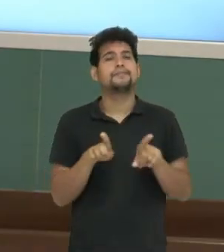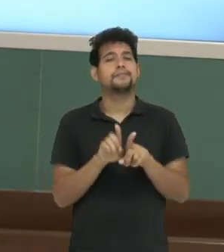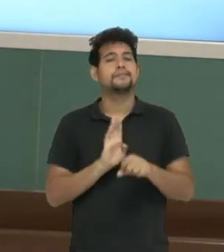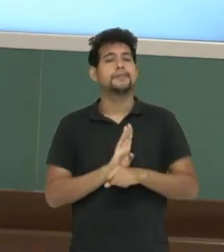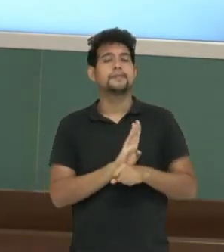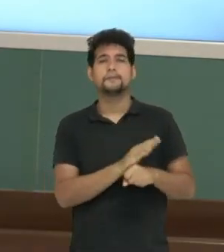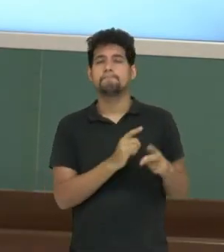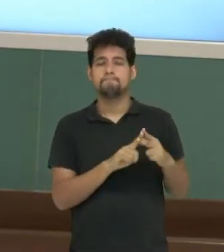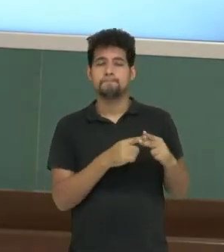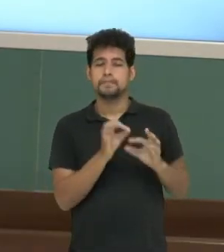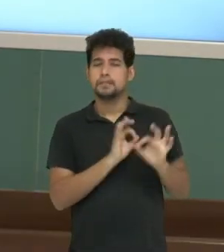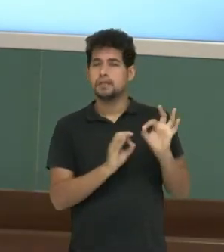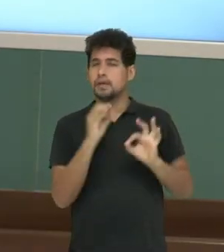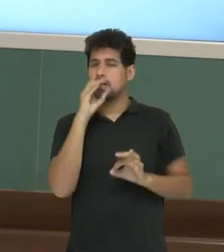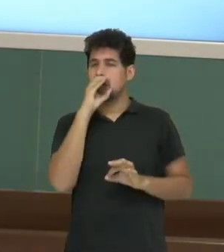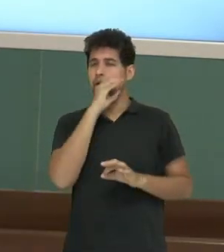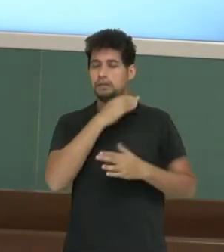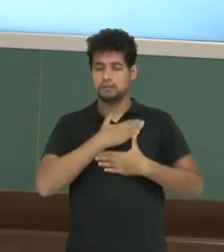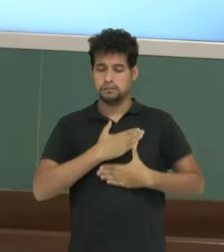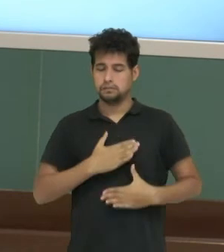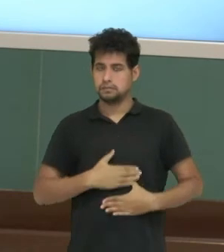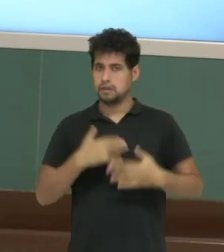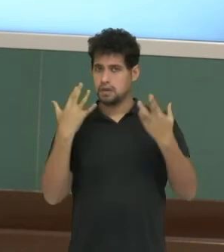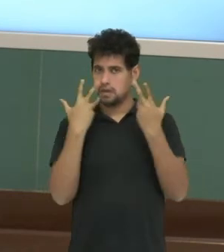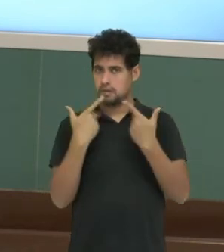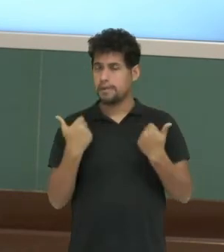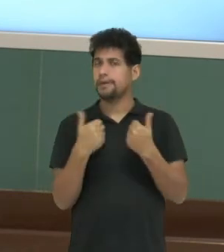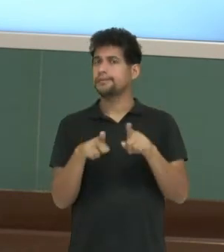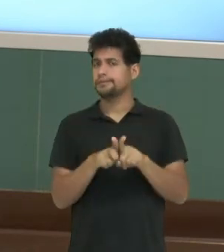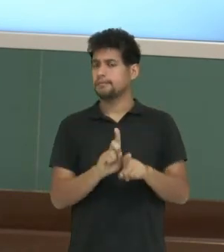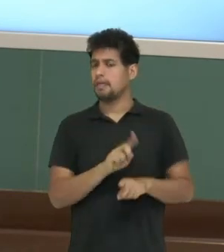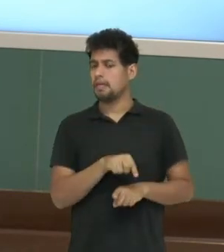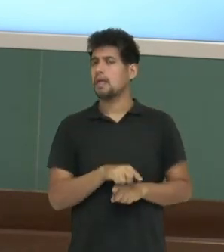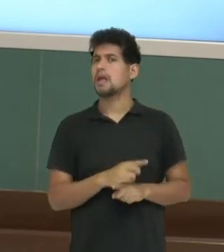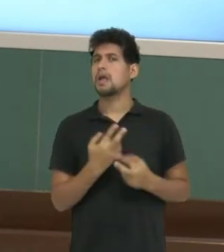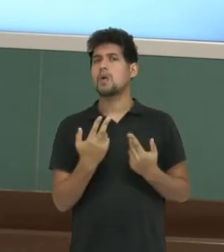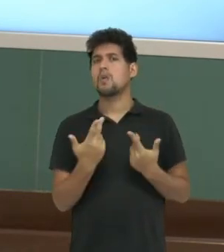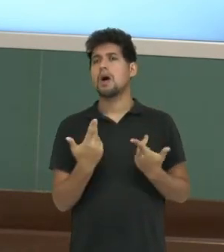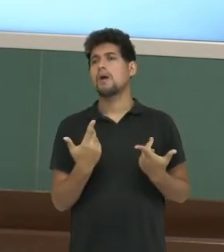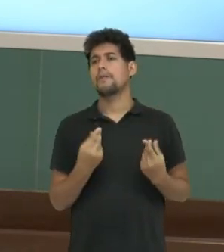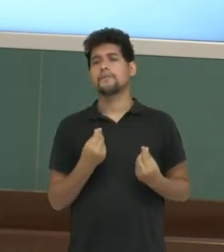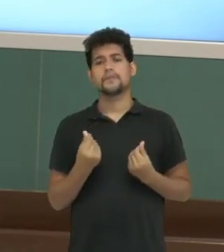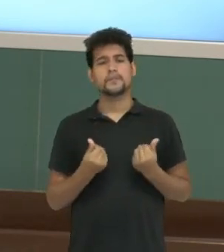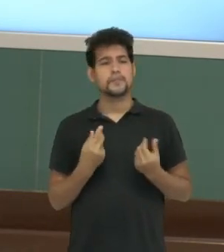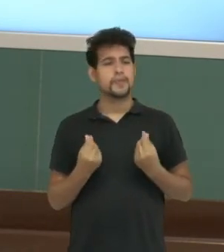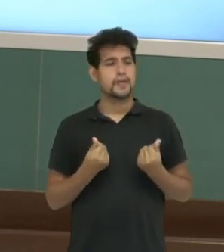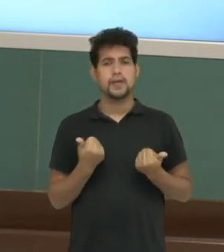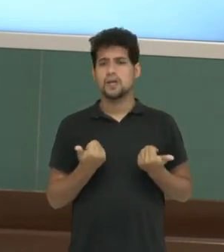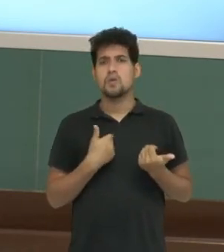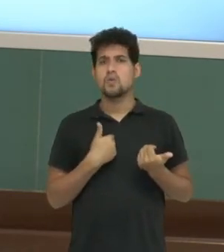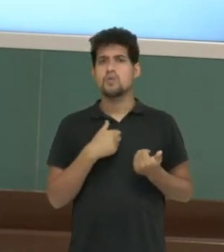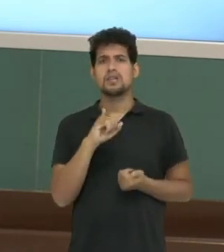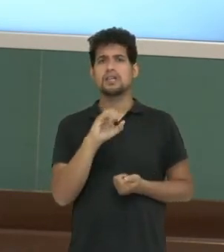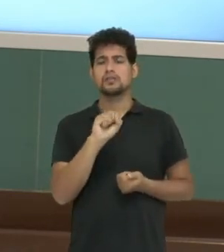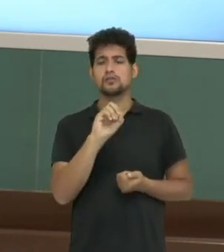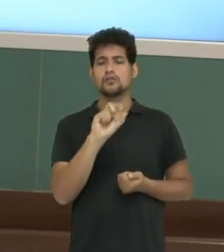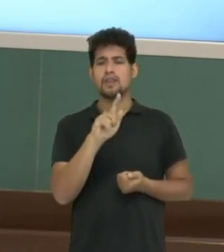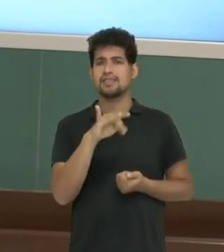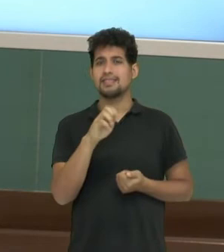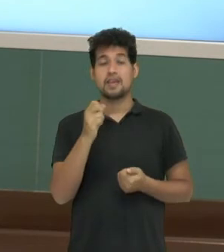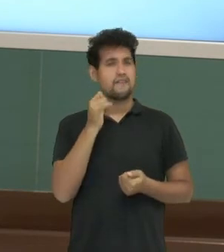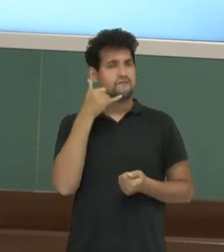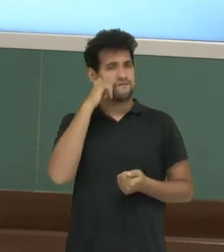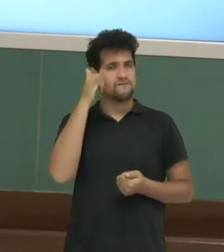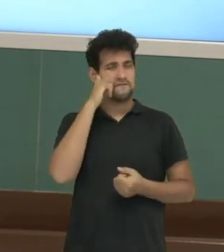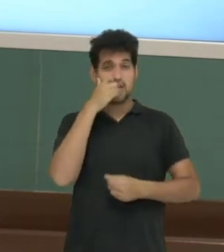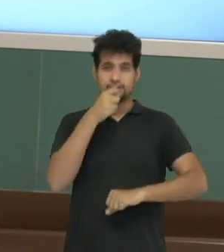manutenção da temperatura do corpo do animal. A gordura funciona ali, então, como, né, um isolante térmico, evitando